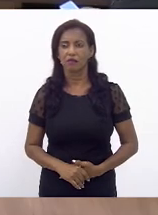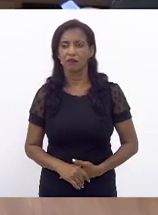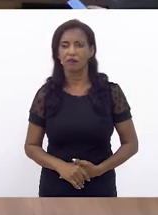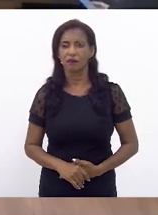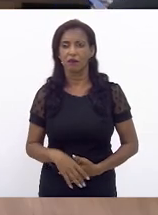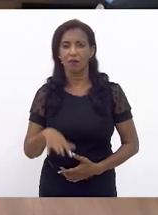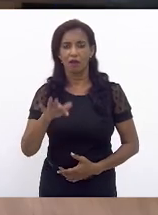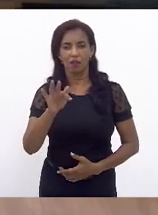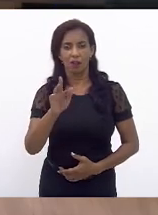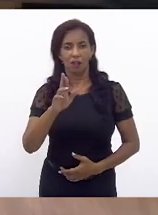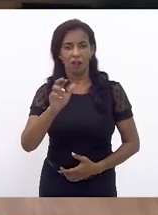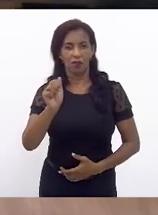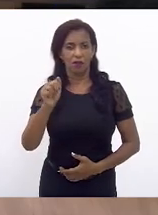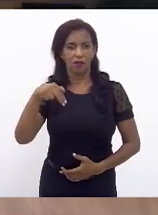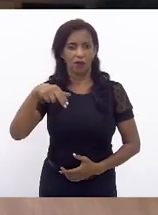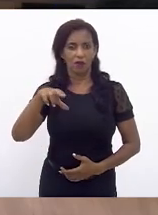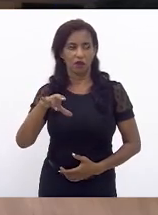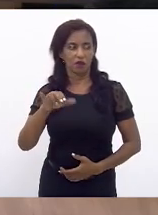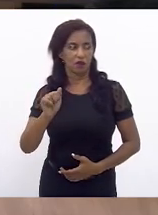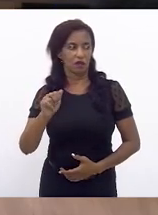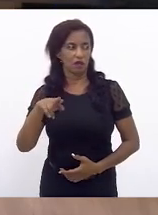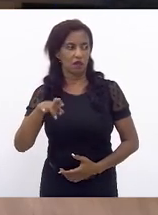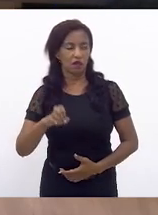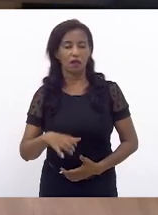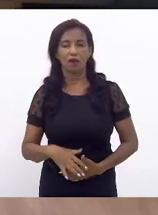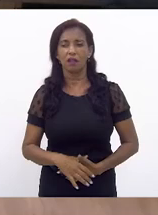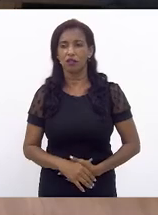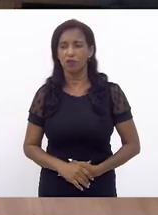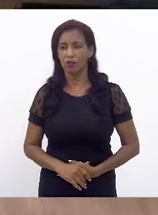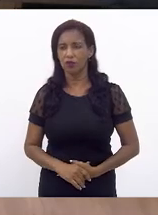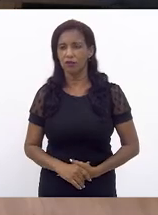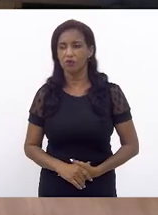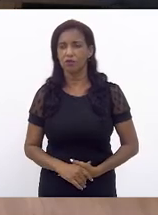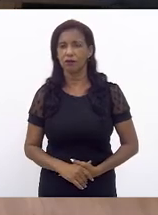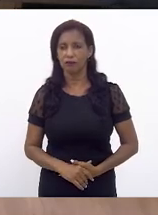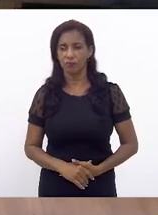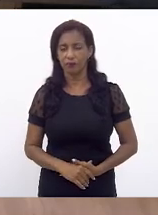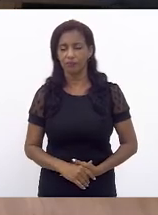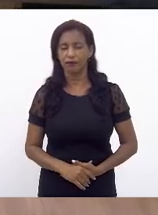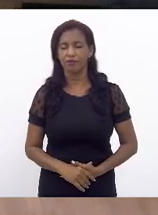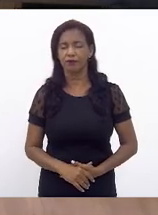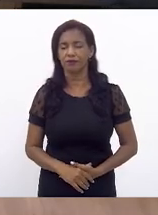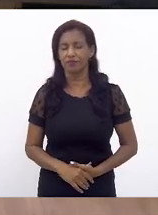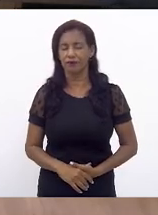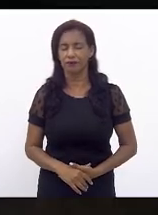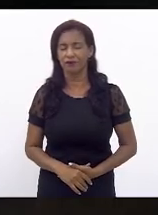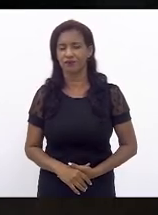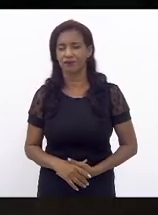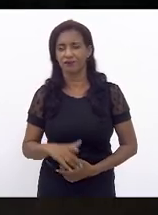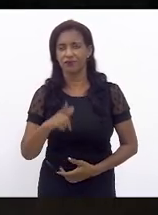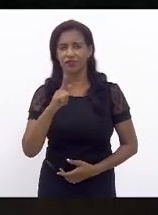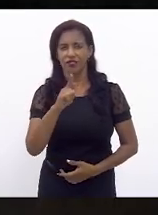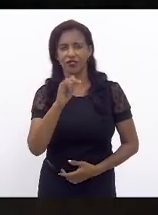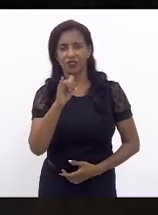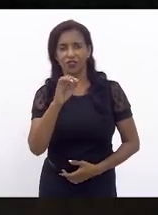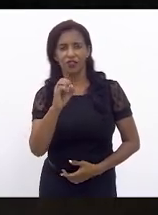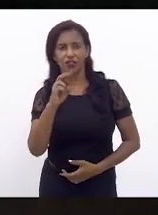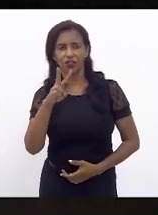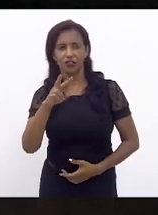Deputado Franciane Mota. Deputado Giovanni Ratinho.